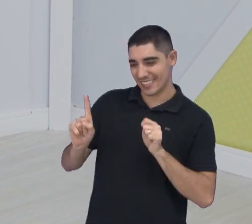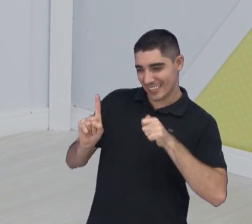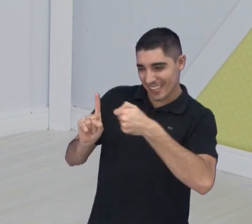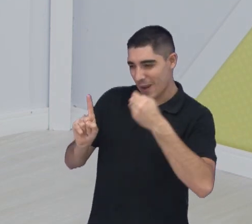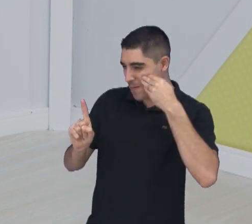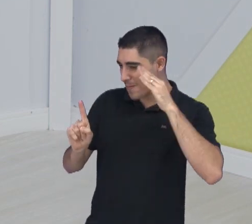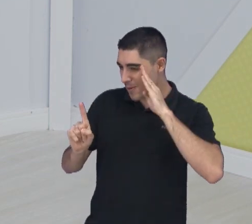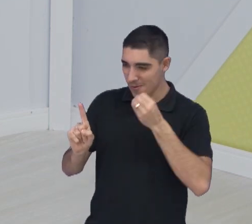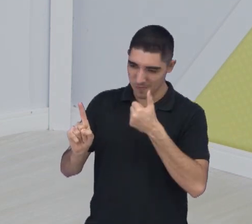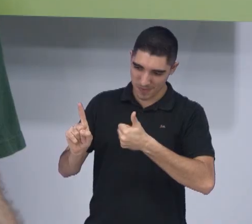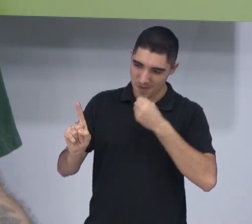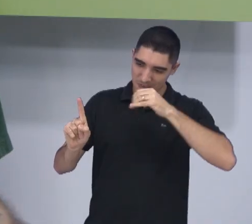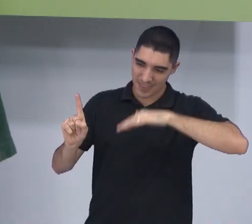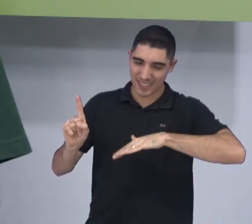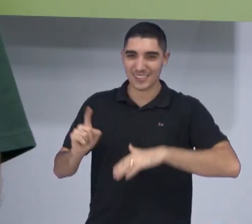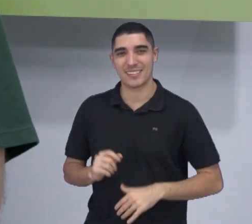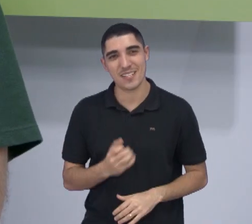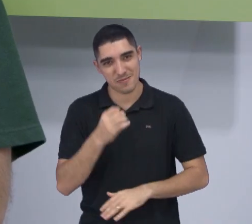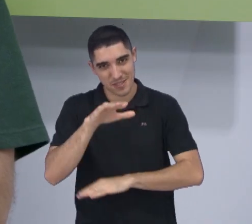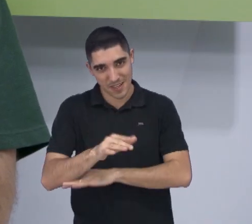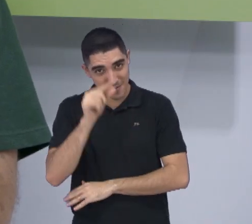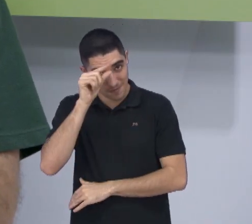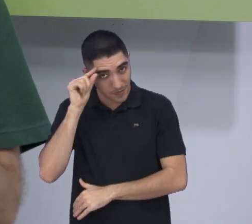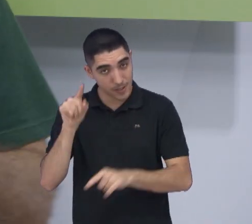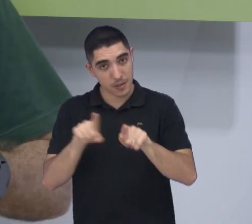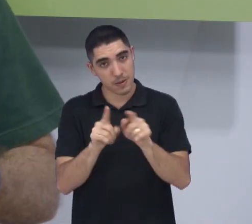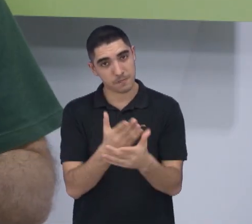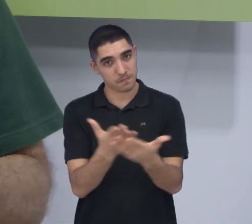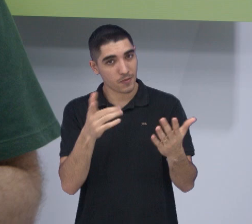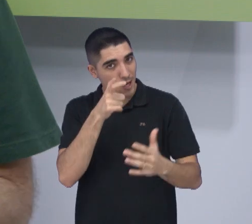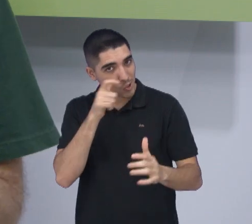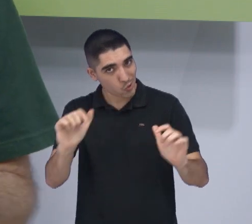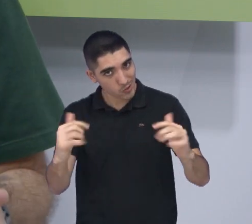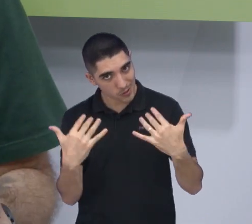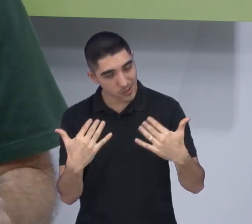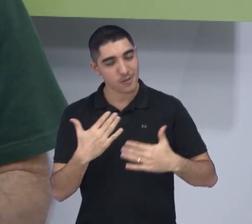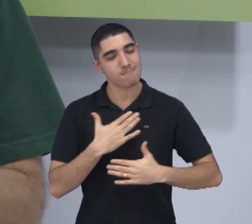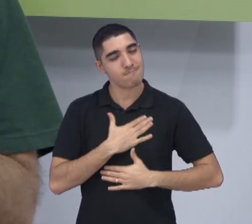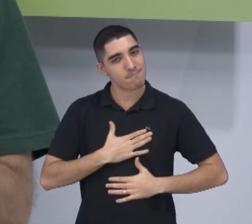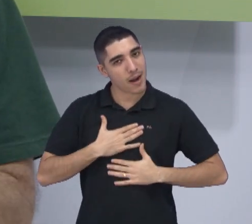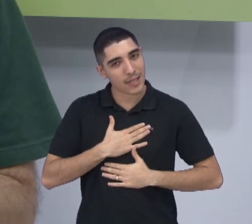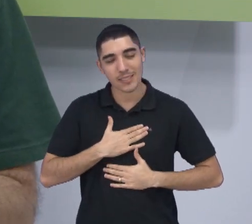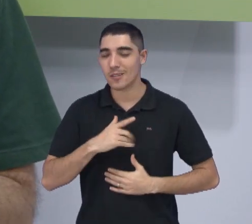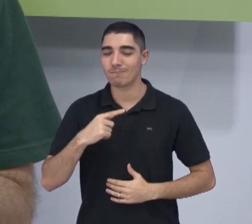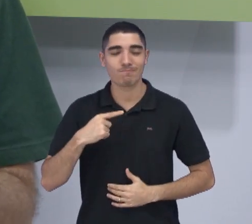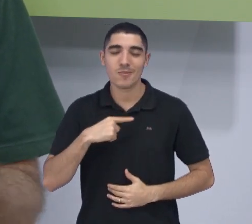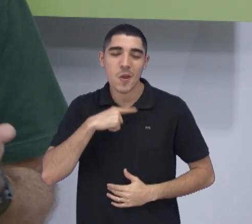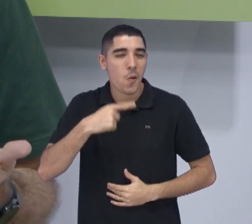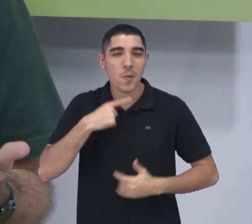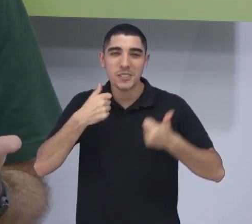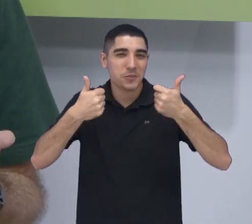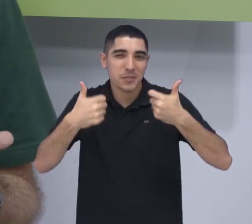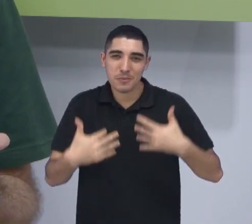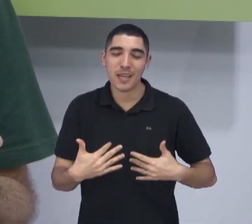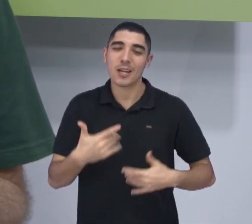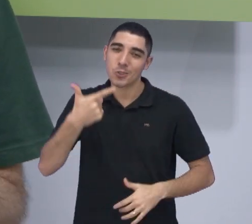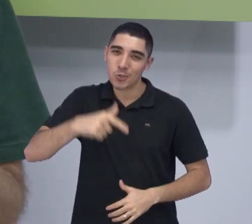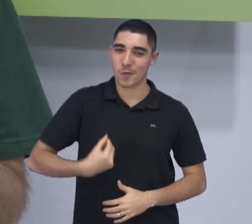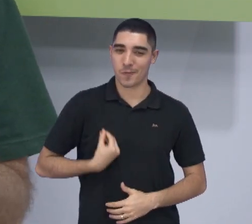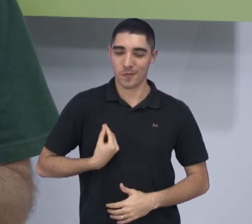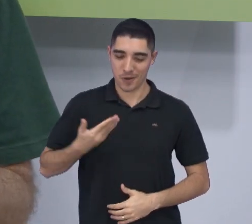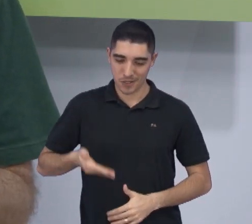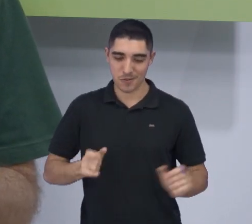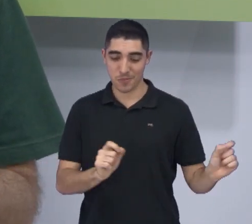Castilho. Tudo bem, Brunão? Boa tarde. Boa tarde, Vieira. Boa tarde a você aí de casa. Como sempre, é um prazer inenarrável estar em mais um Hora do